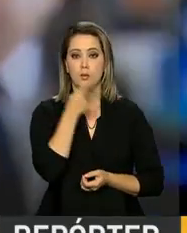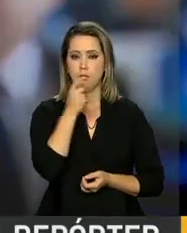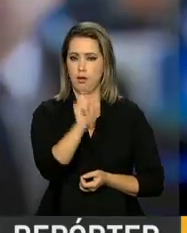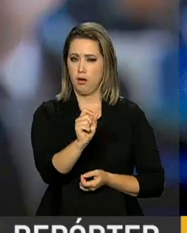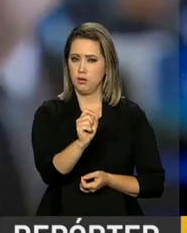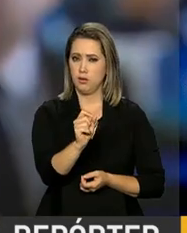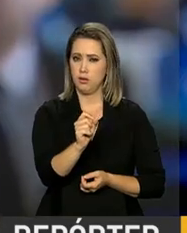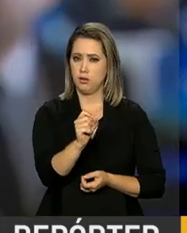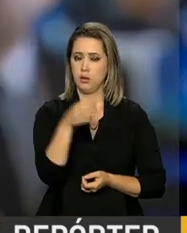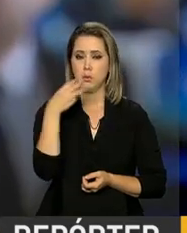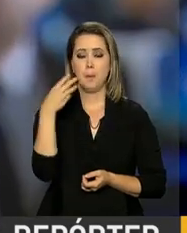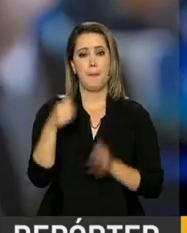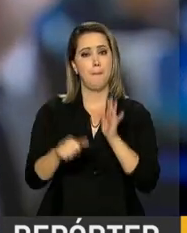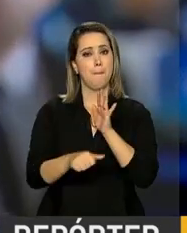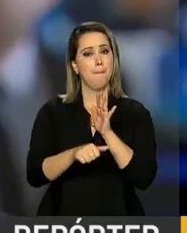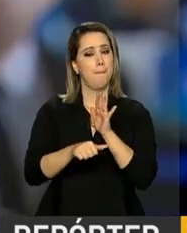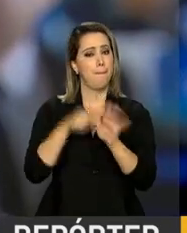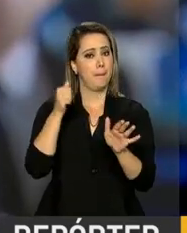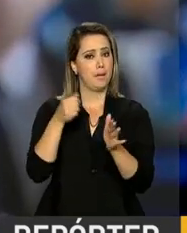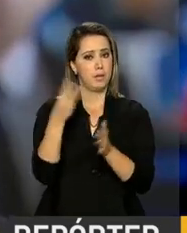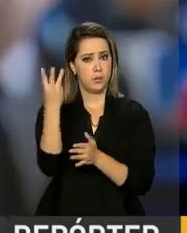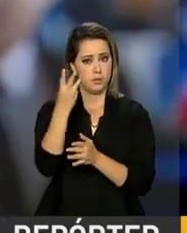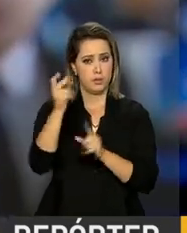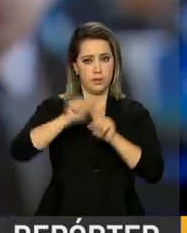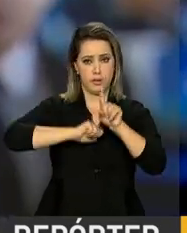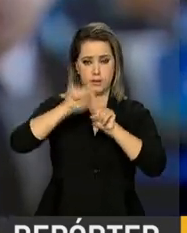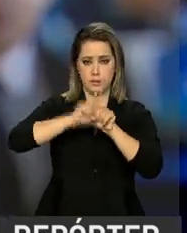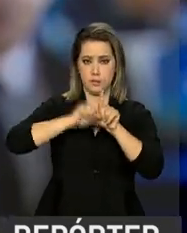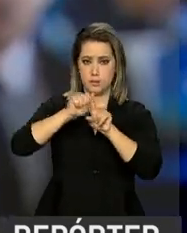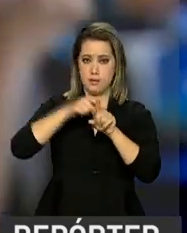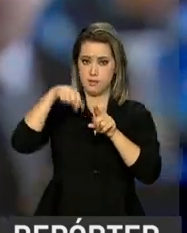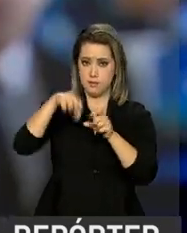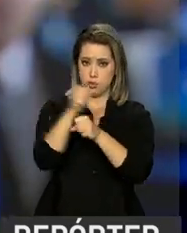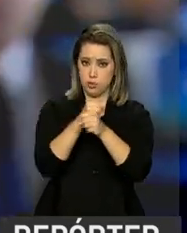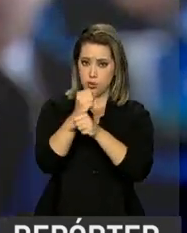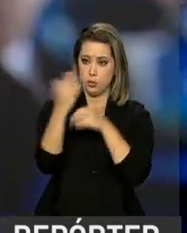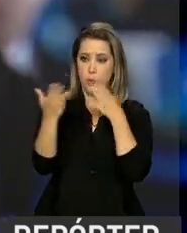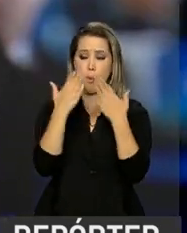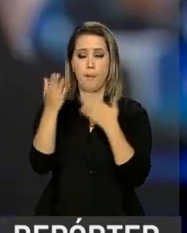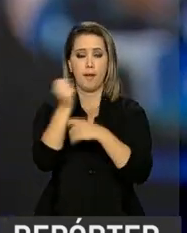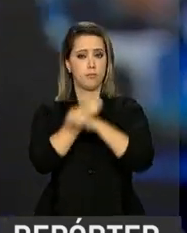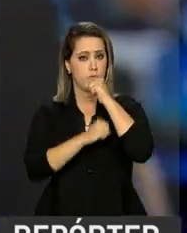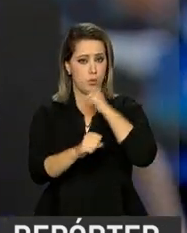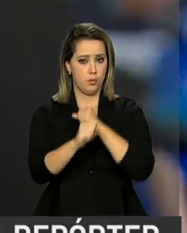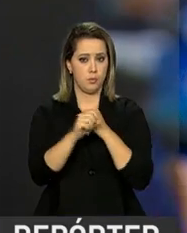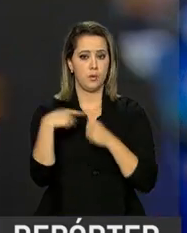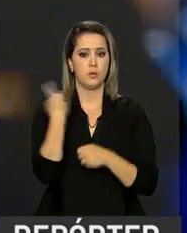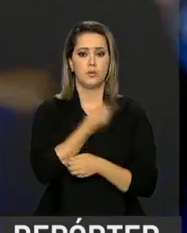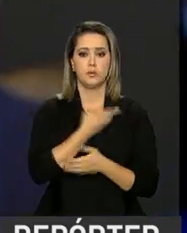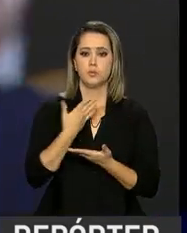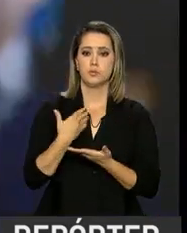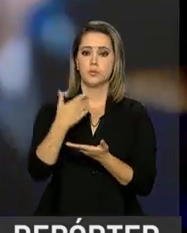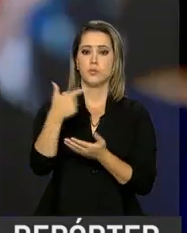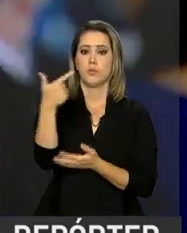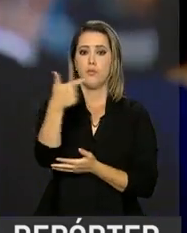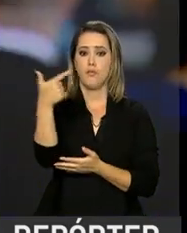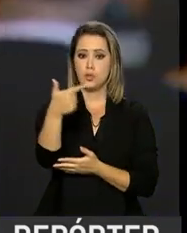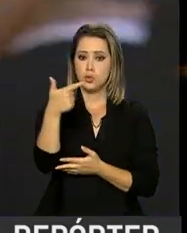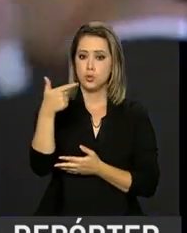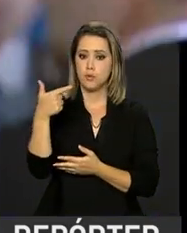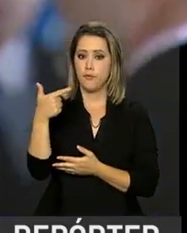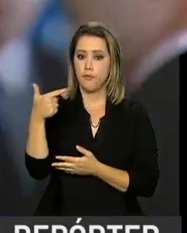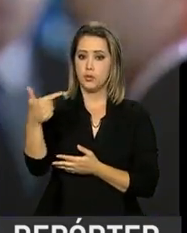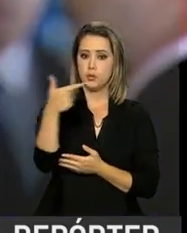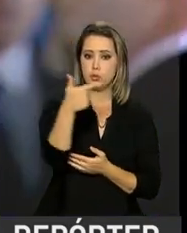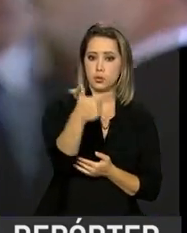2017, vis-avisa o primeiro trimestre de 2016, nós aplicamos a Caixa Econômica Federal 22,5% a